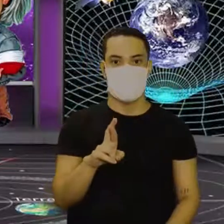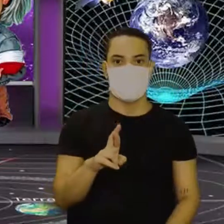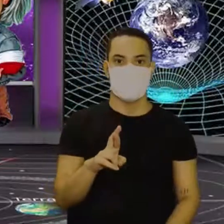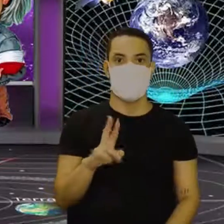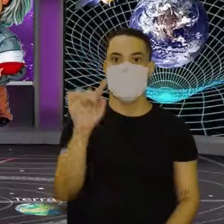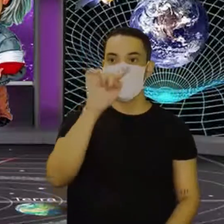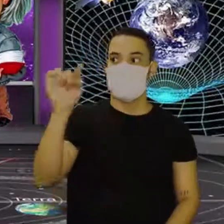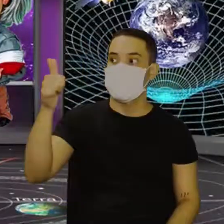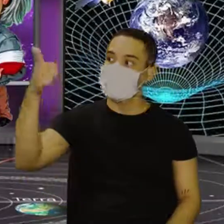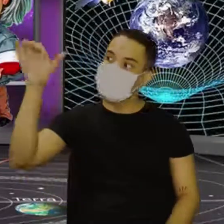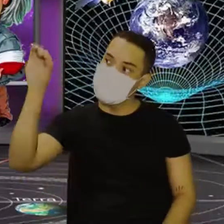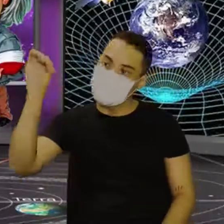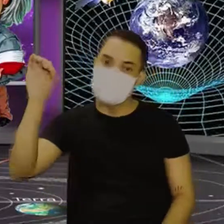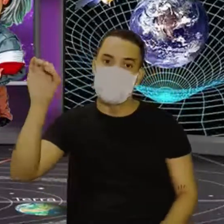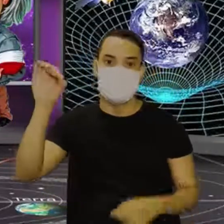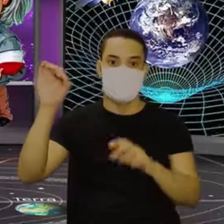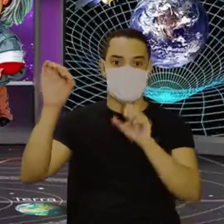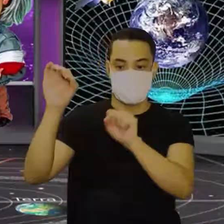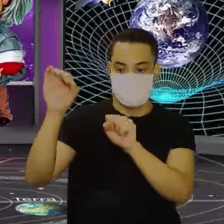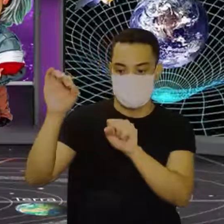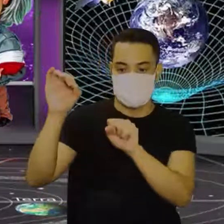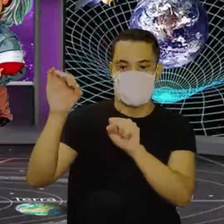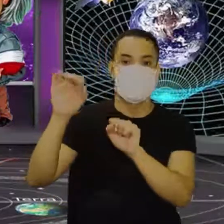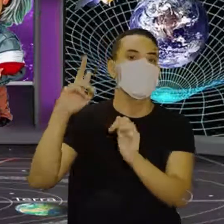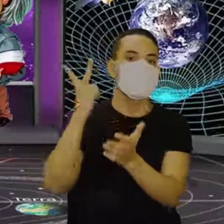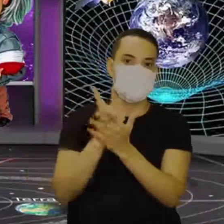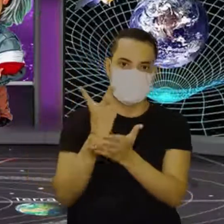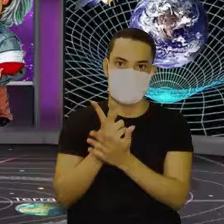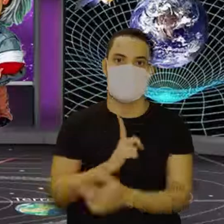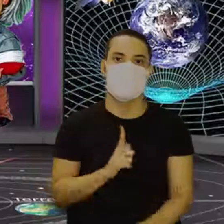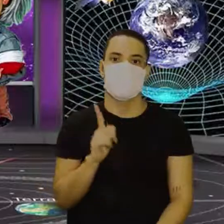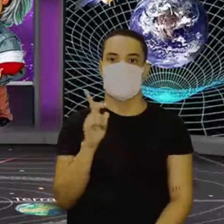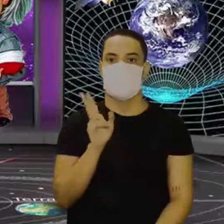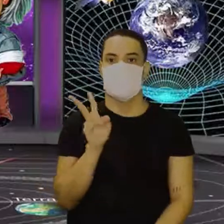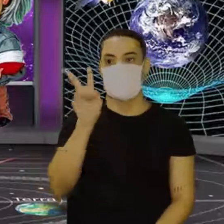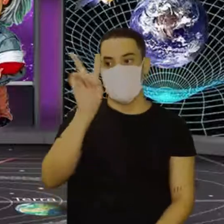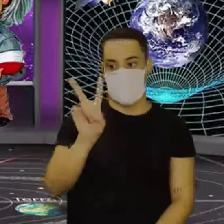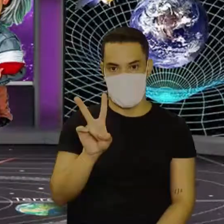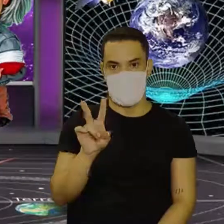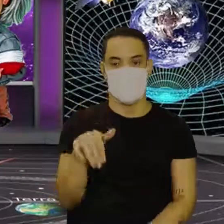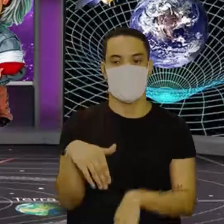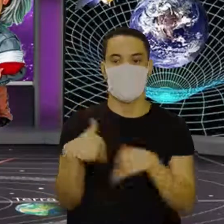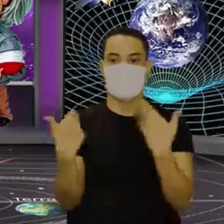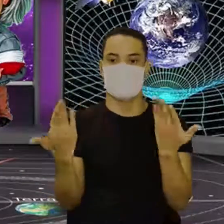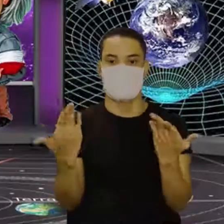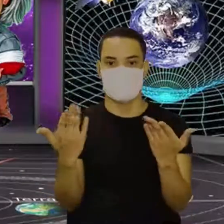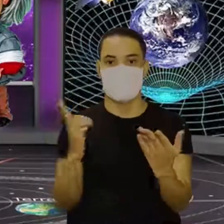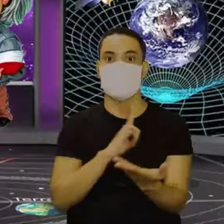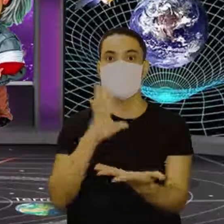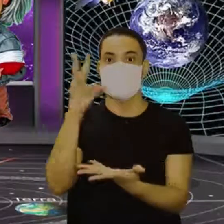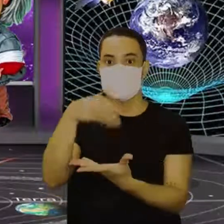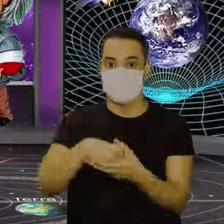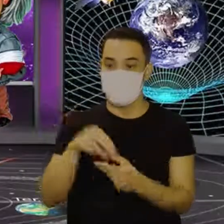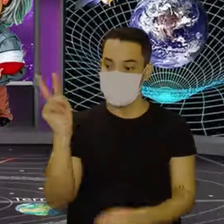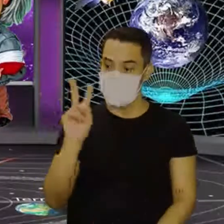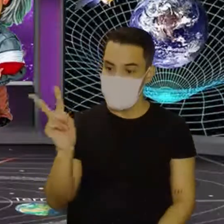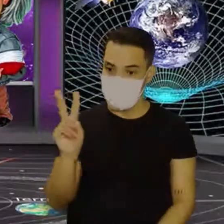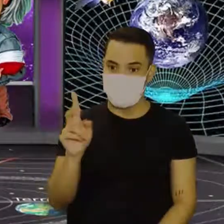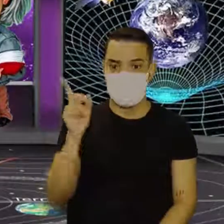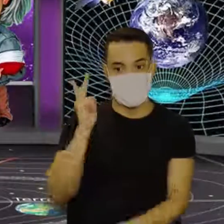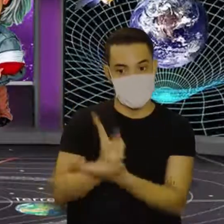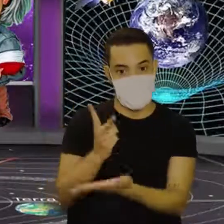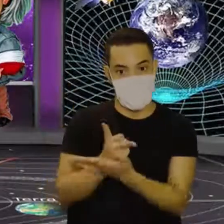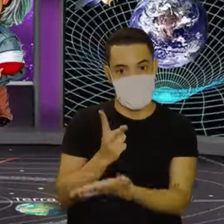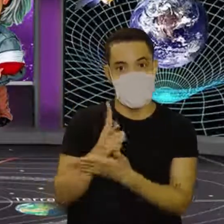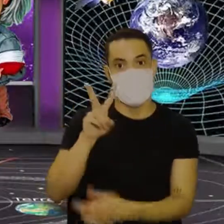e a corrente é 8, divide 10 por 8, vai ter o valor lá. Ah, é 10 por 5, vai dar 2, e assim